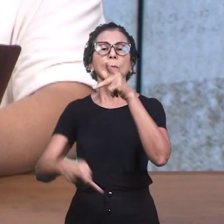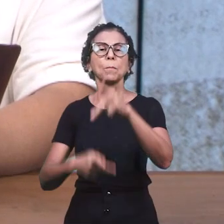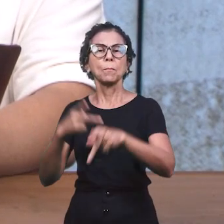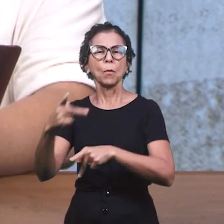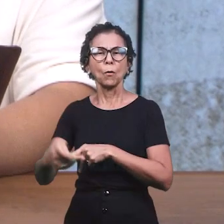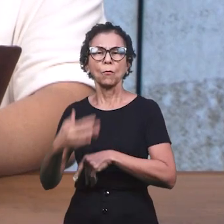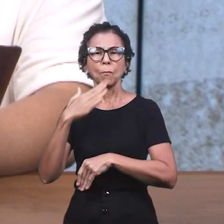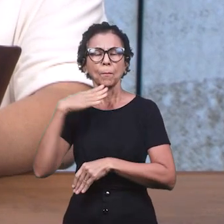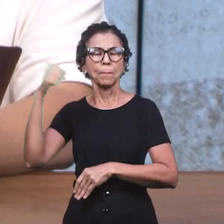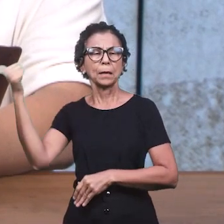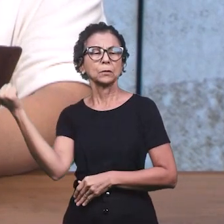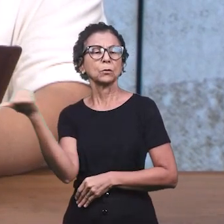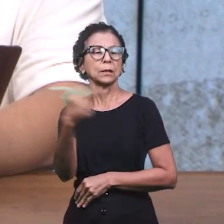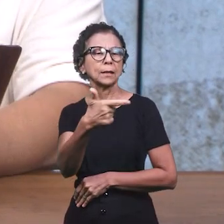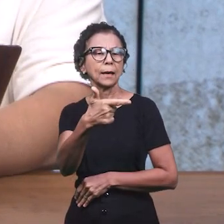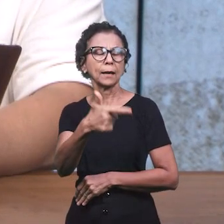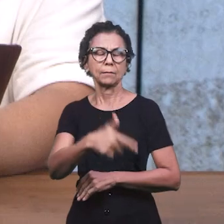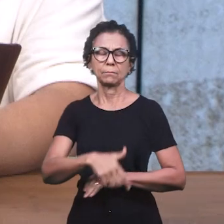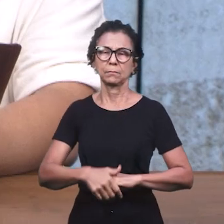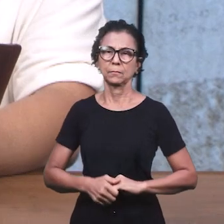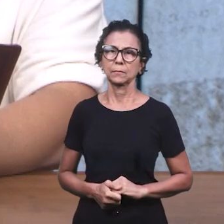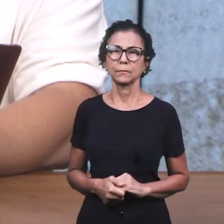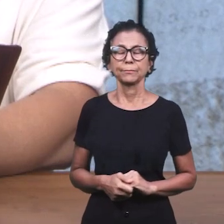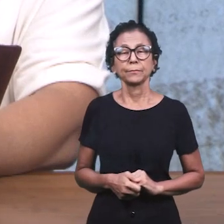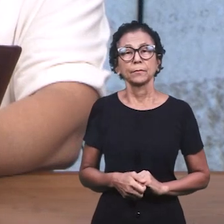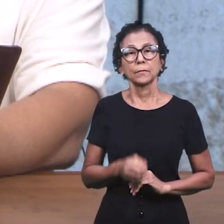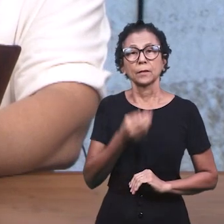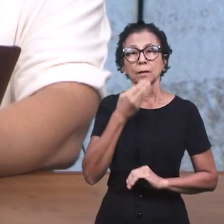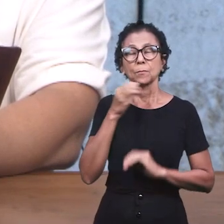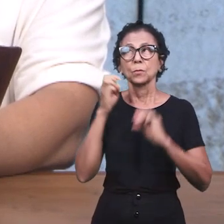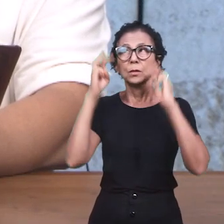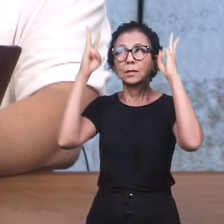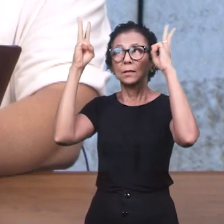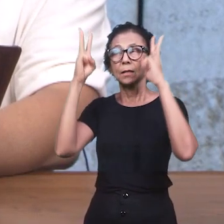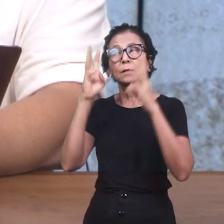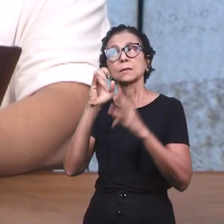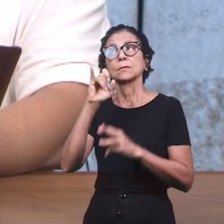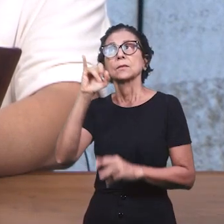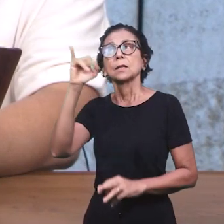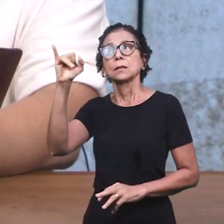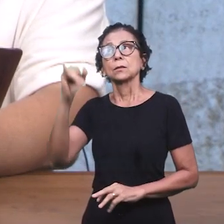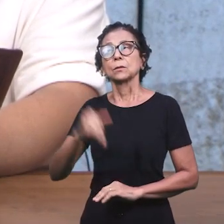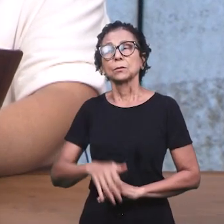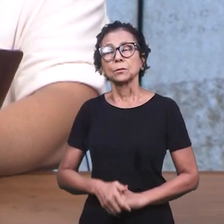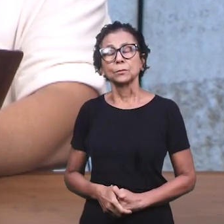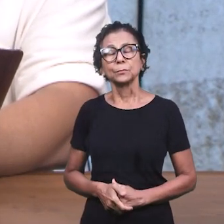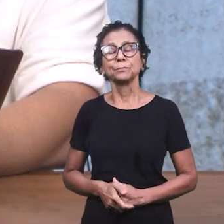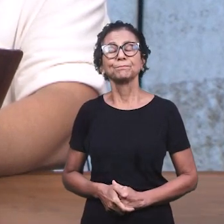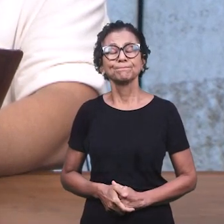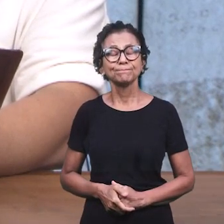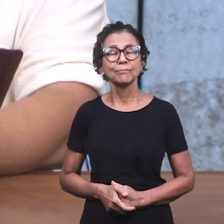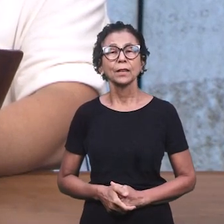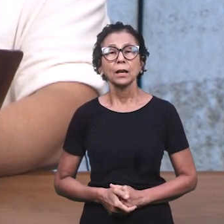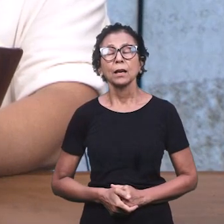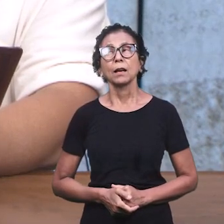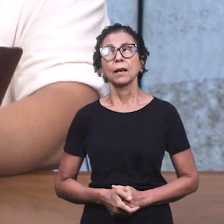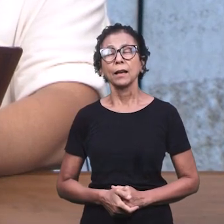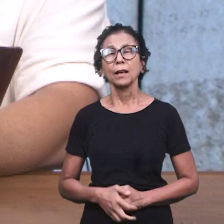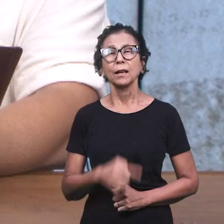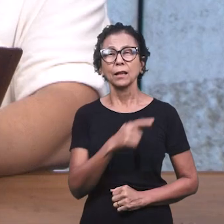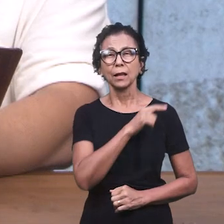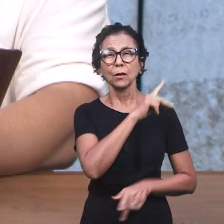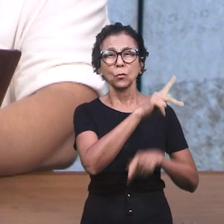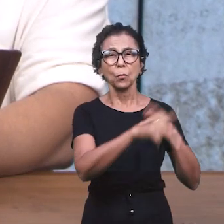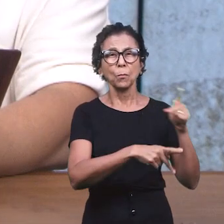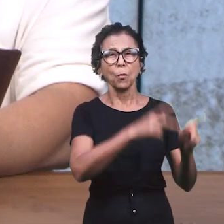este. E disse Moisés ao Senhor: assim os egípcios o ouvirão,